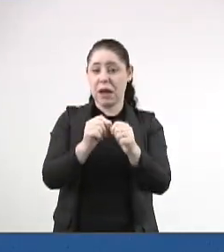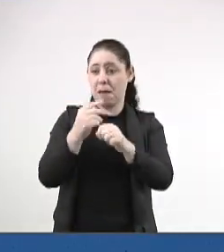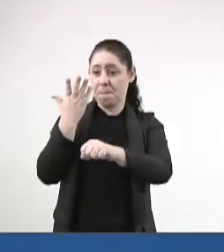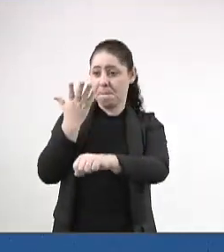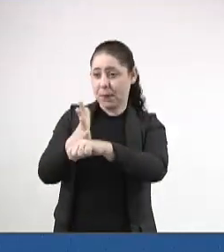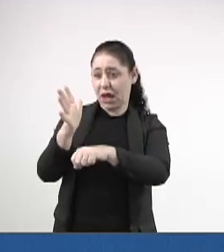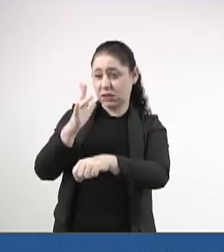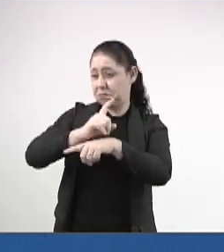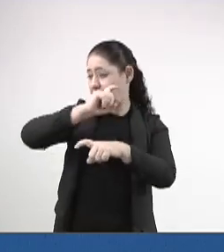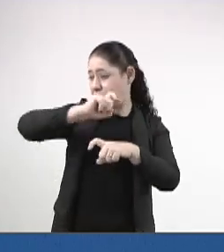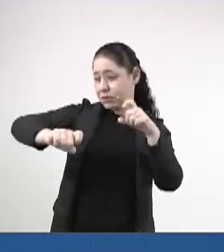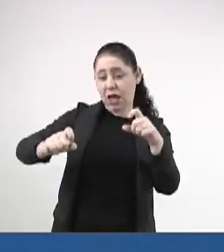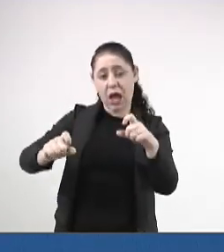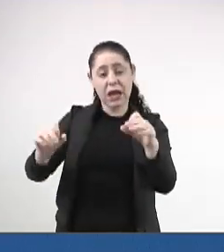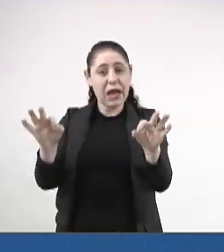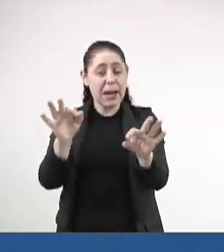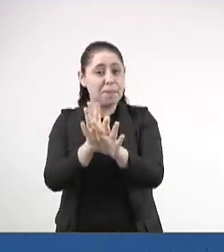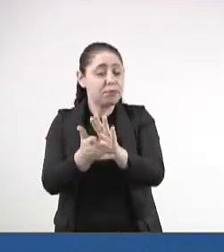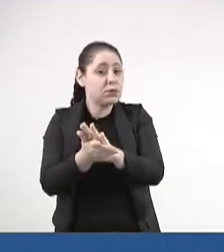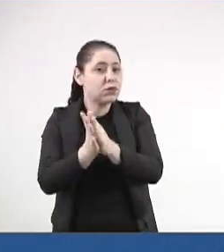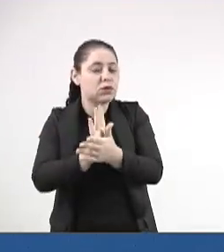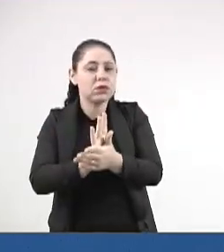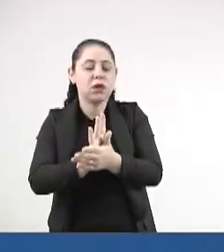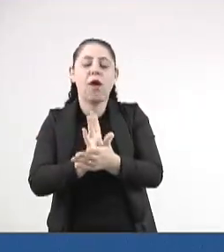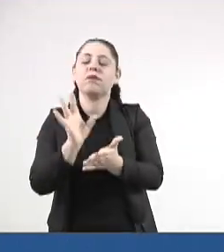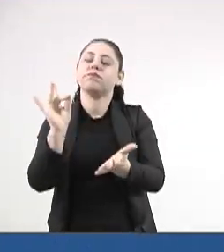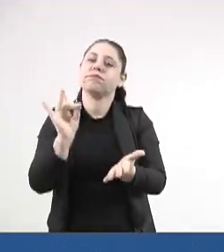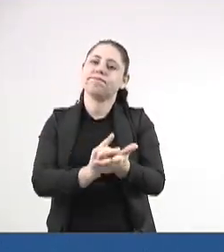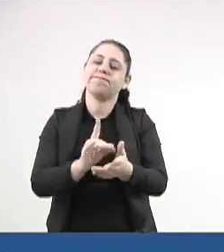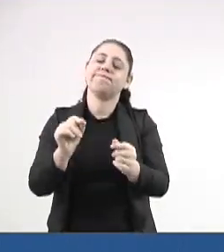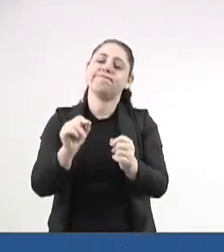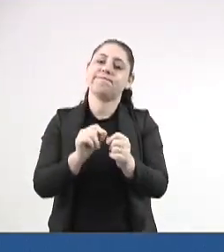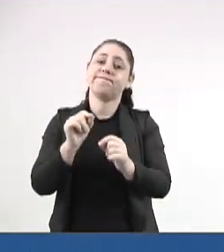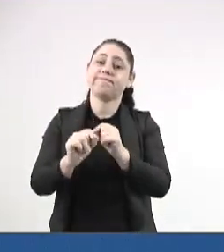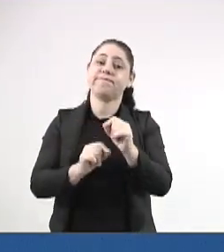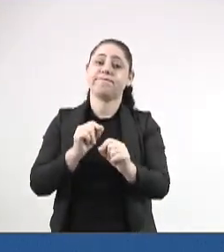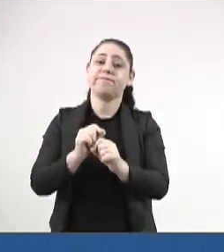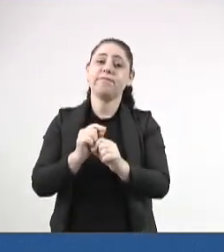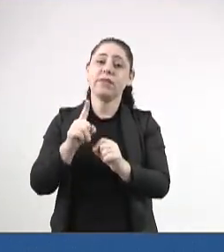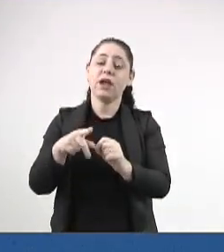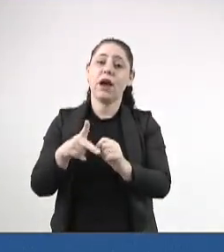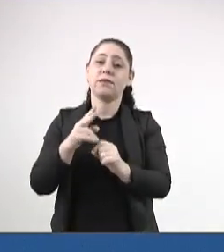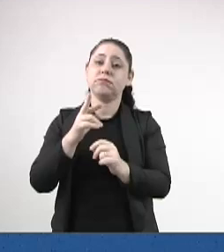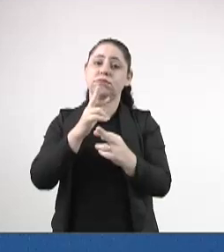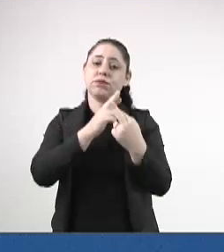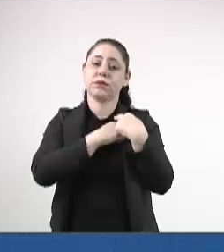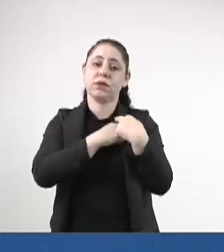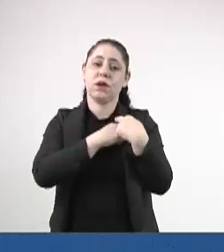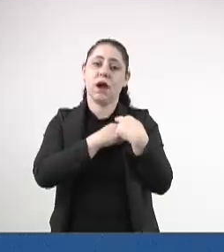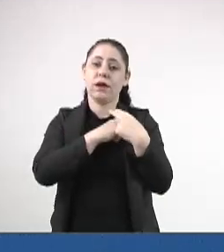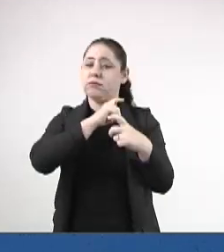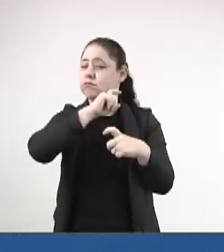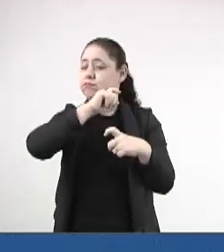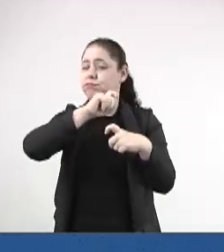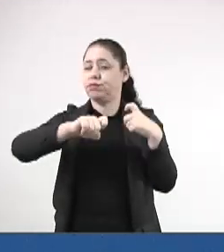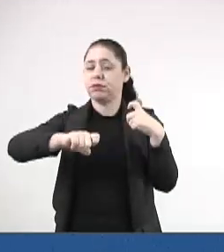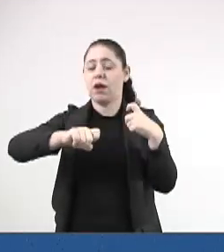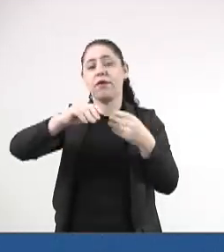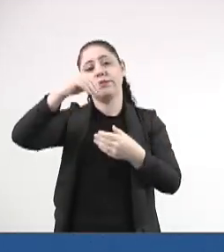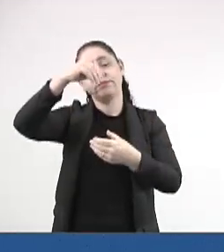prática do estupro, que na verdade acaba sendo responsável pela